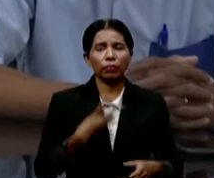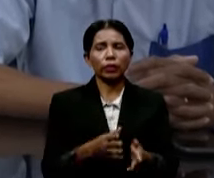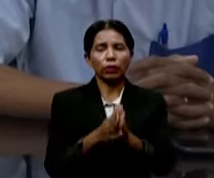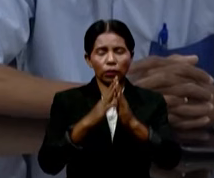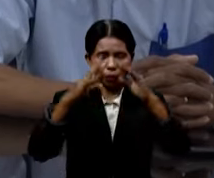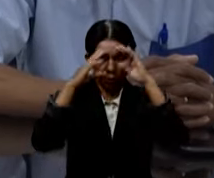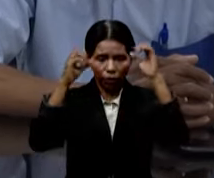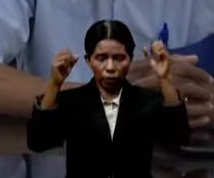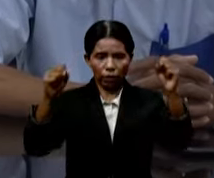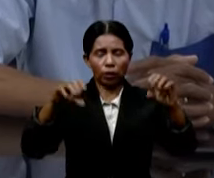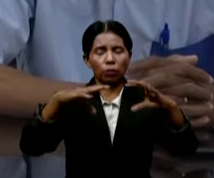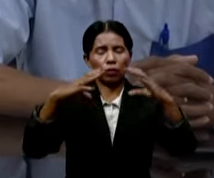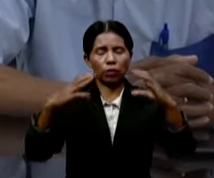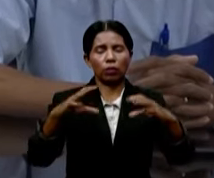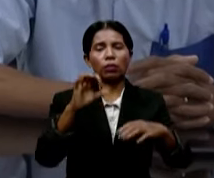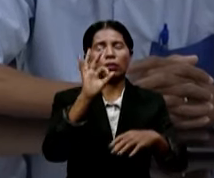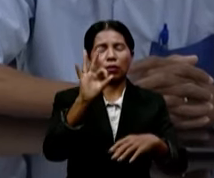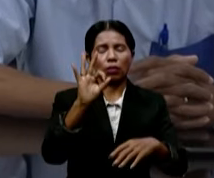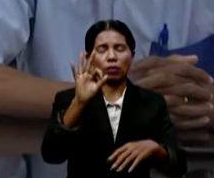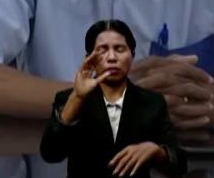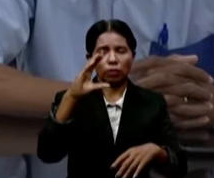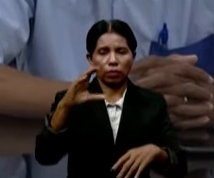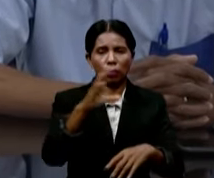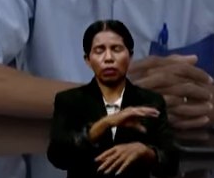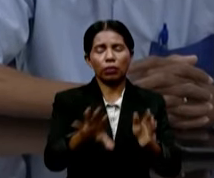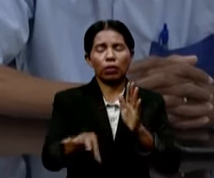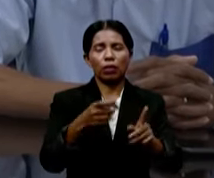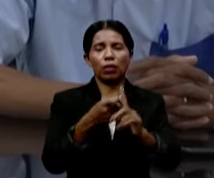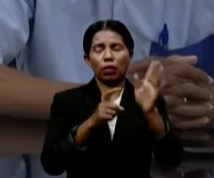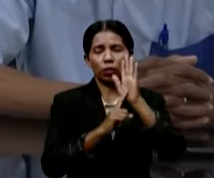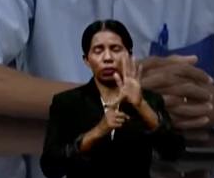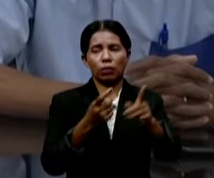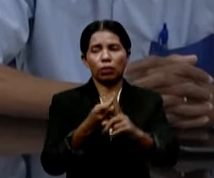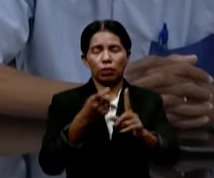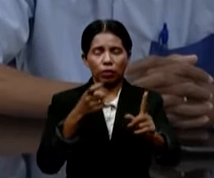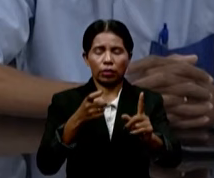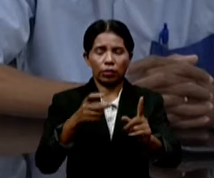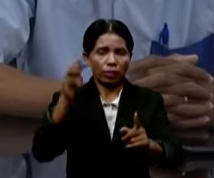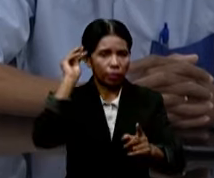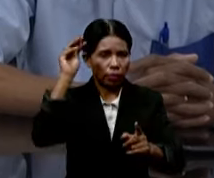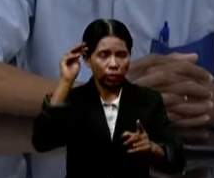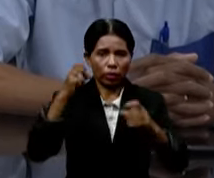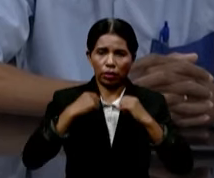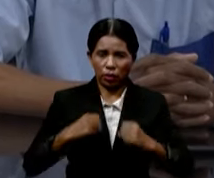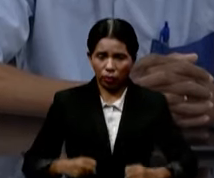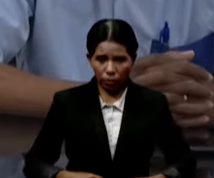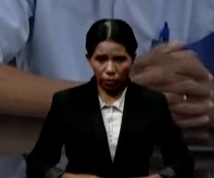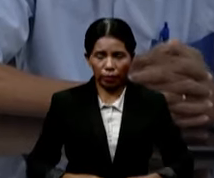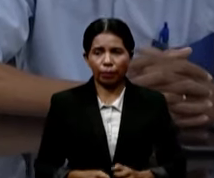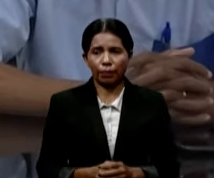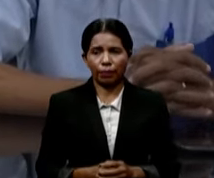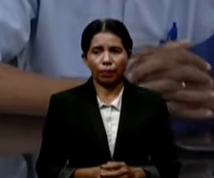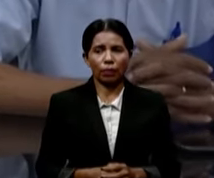Função Pública a todas as ricas nomeação nebe recomenda que sua excelência ministra de saúde